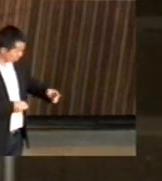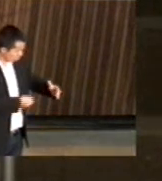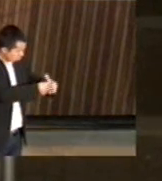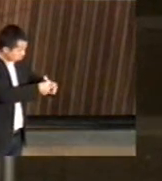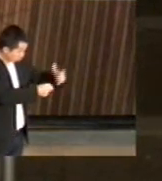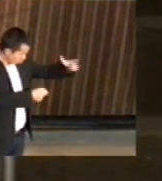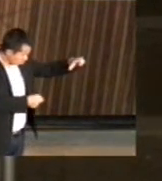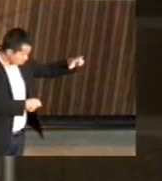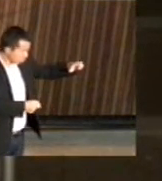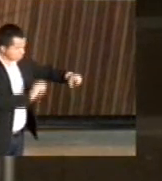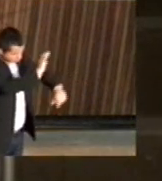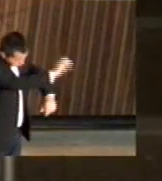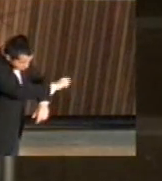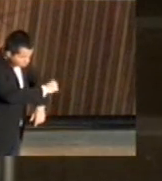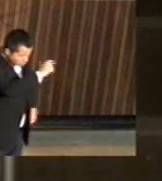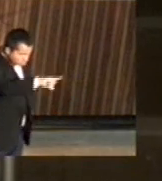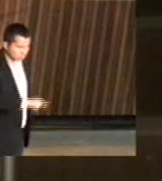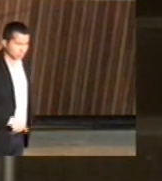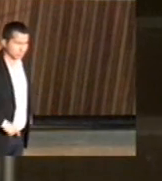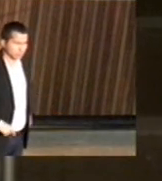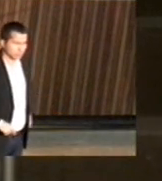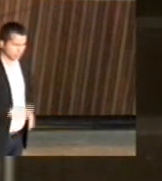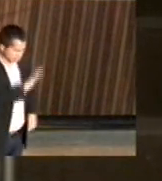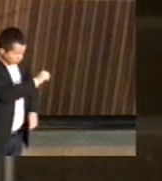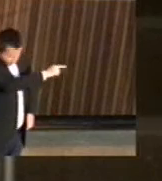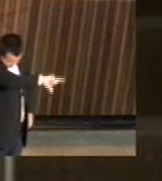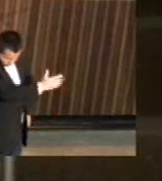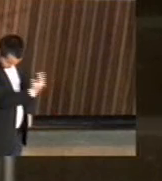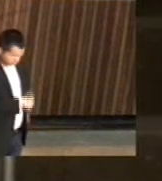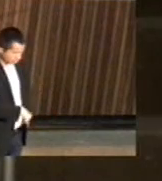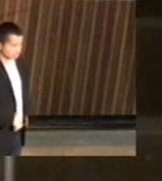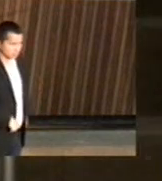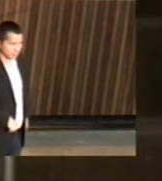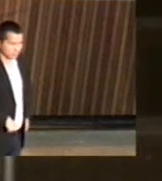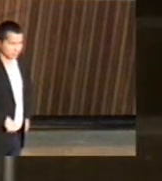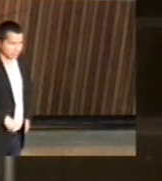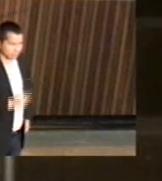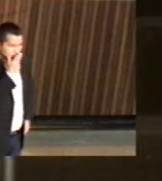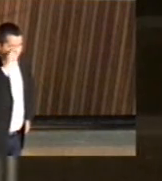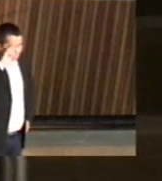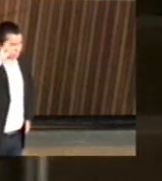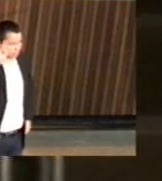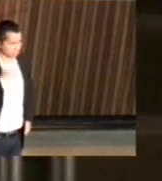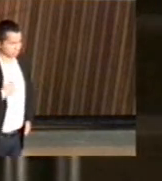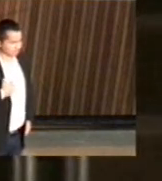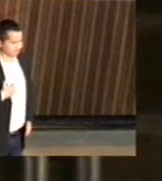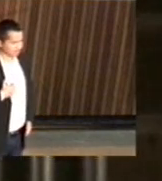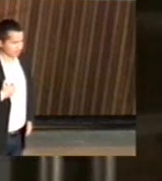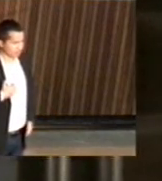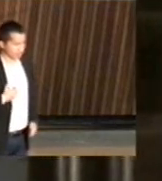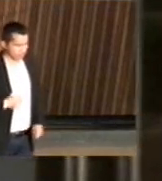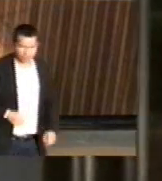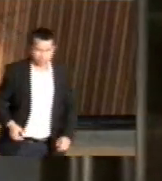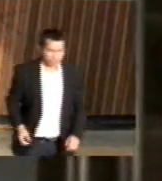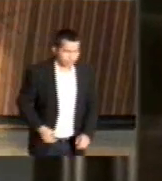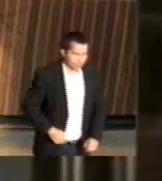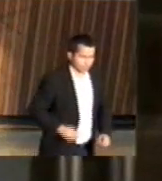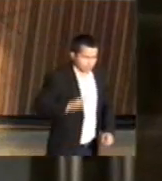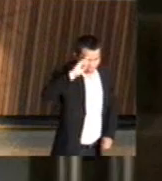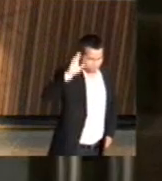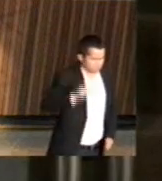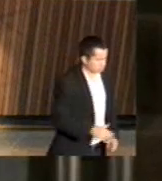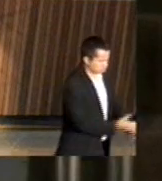E tomou o meu lugar e o seu lugar na cruz do Calvário. e pagou o preço do meu pecado, porque a